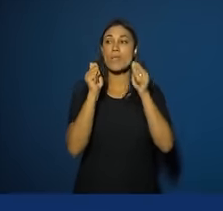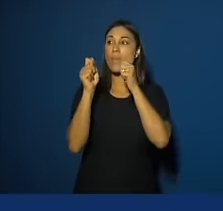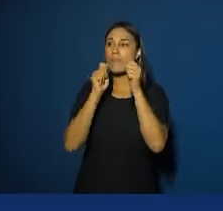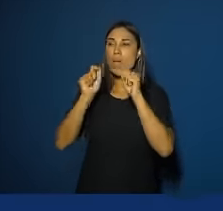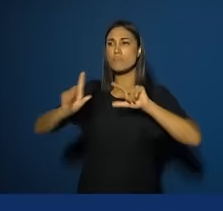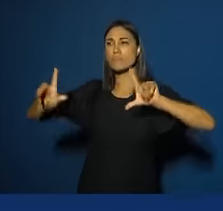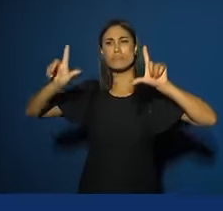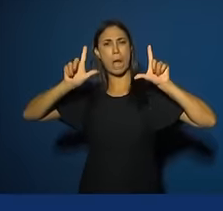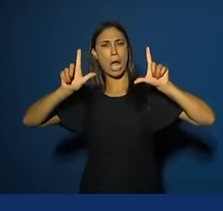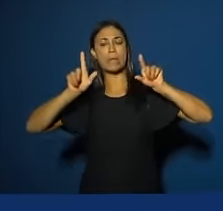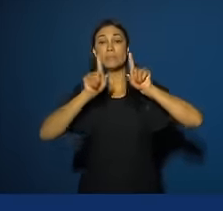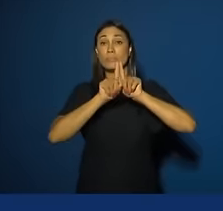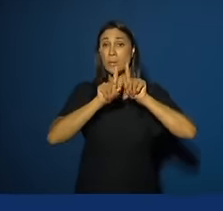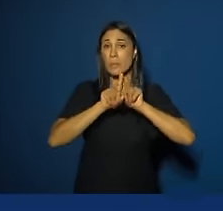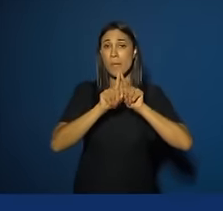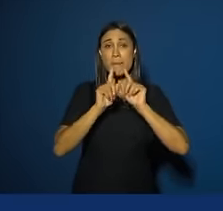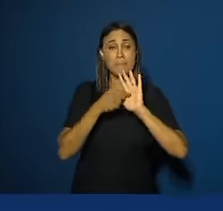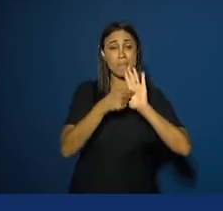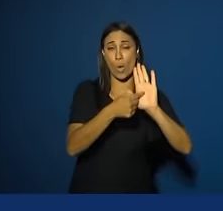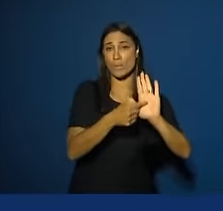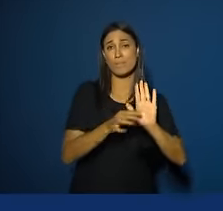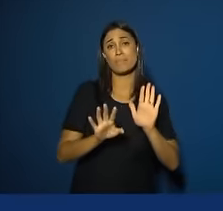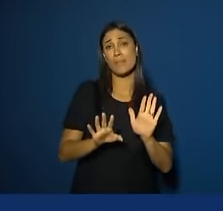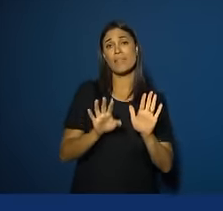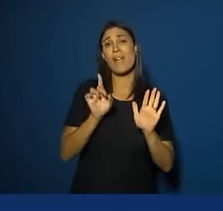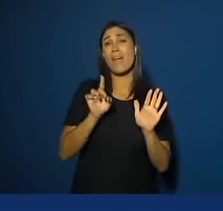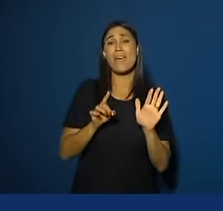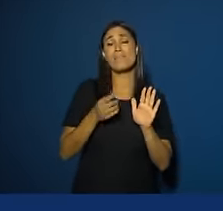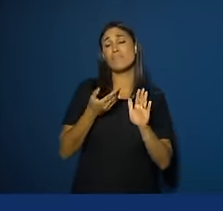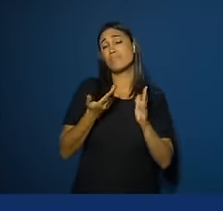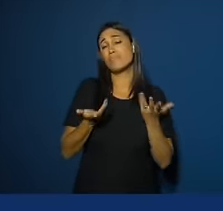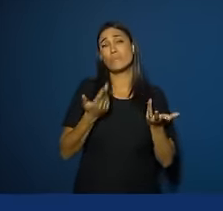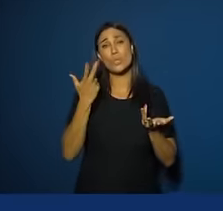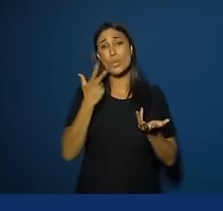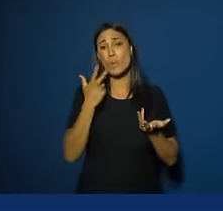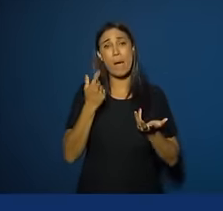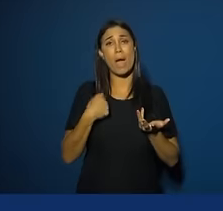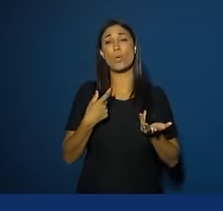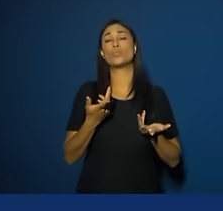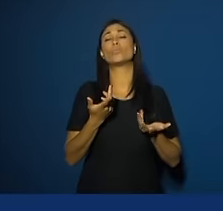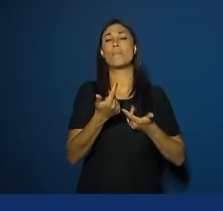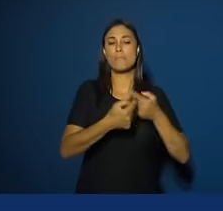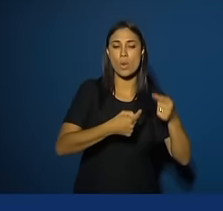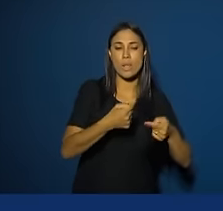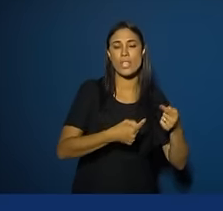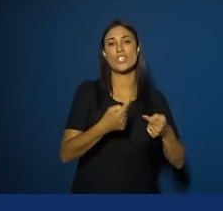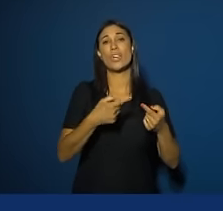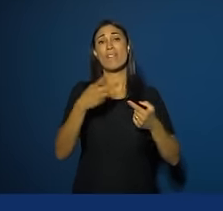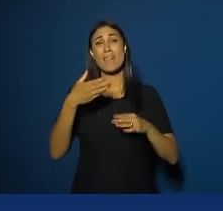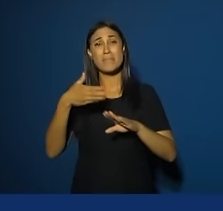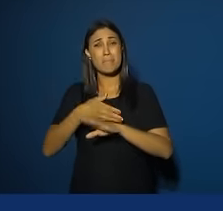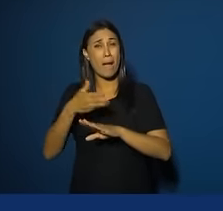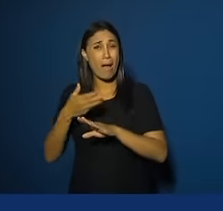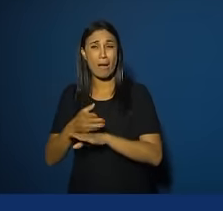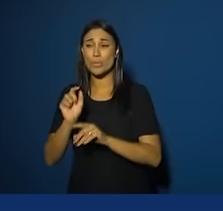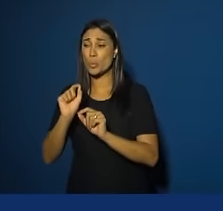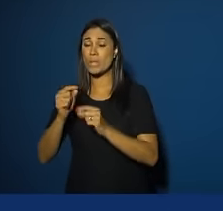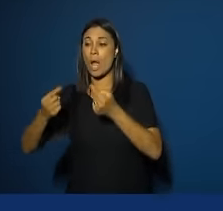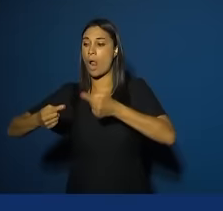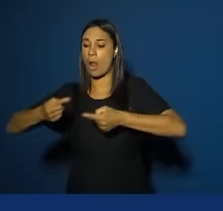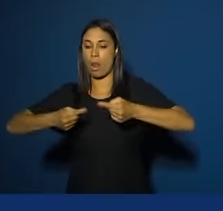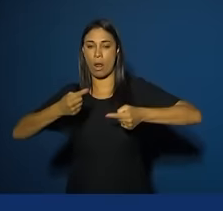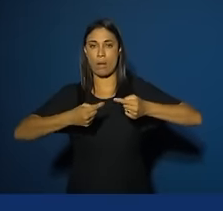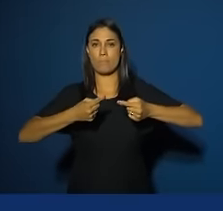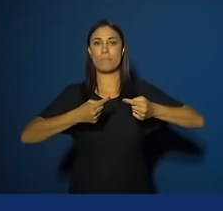assim foram assim e serão assim é parte da Democracia é parte do jogo político é parte da competição política